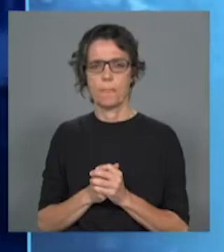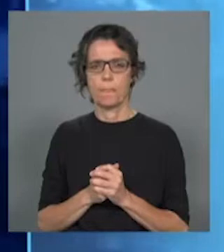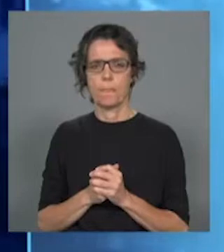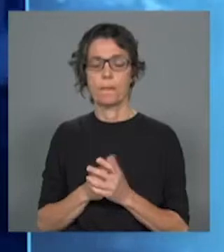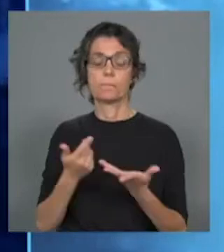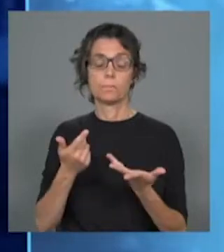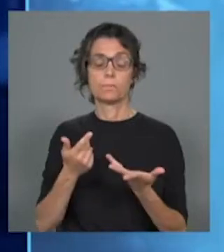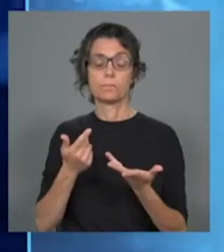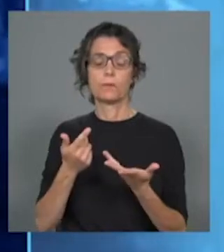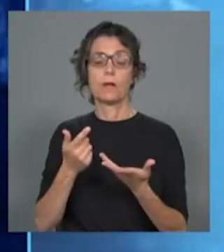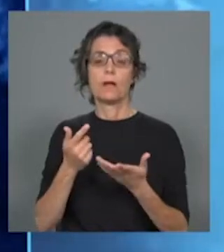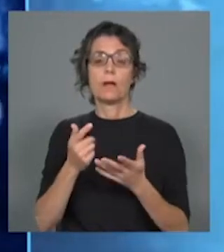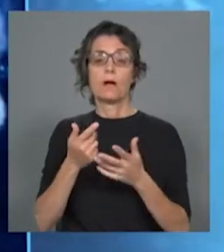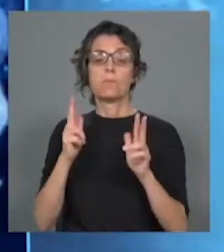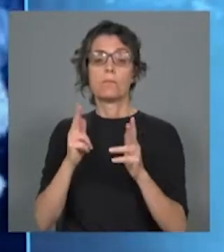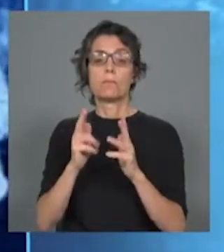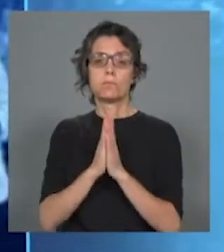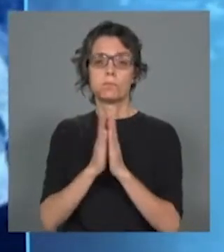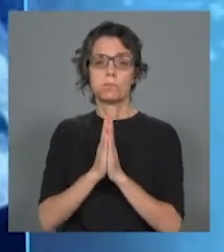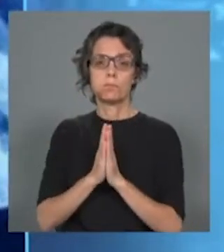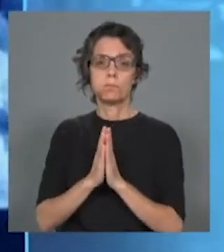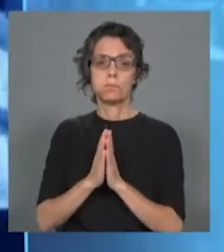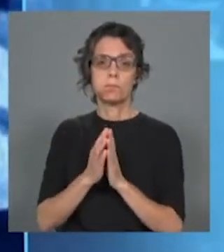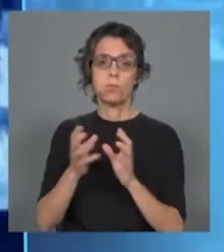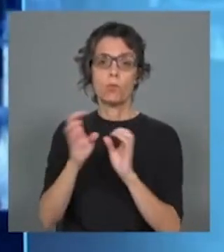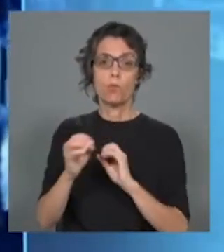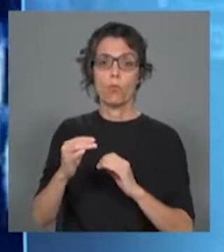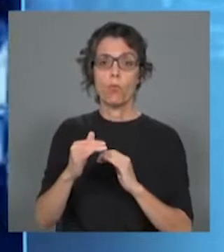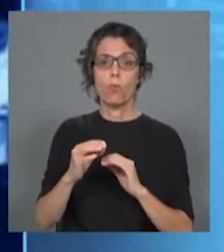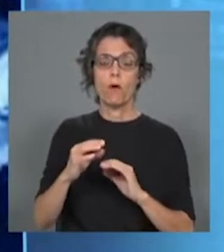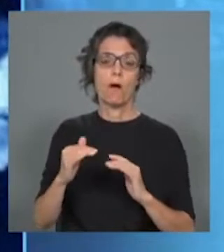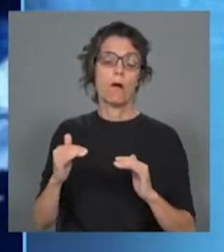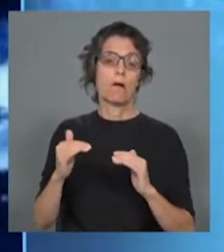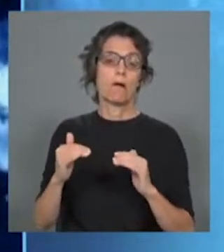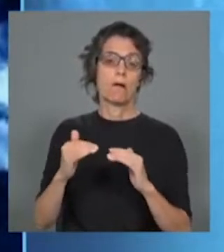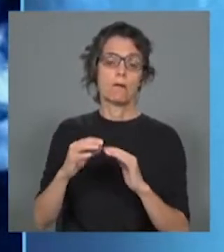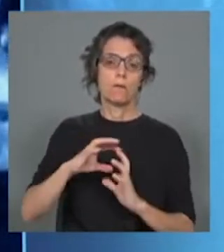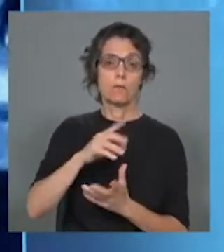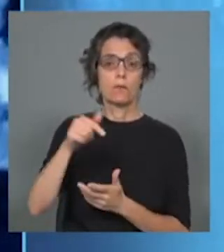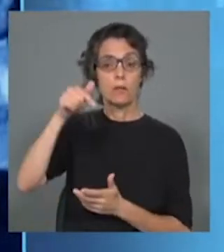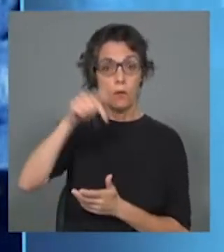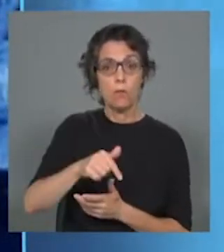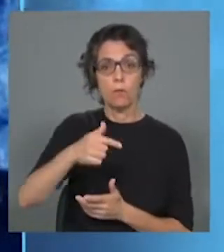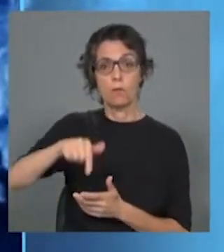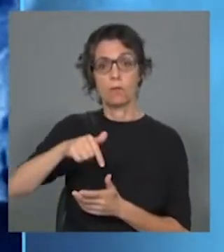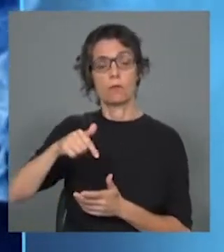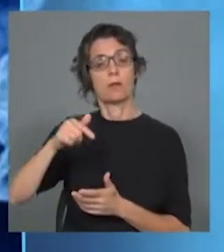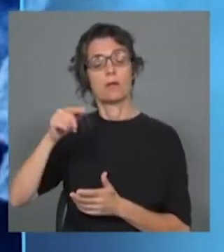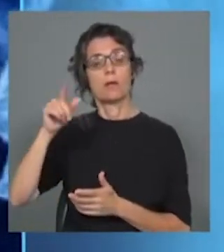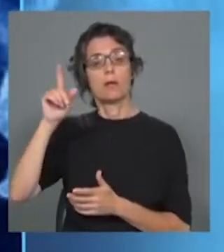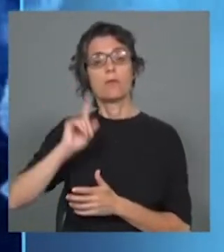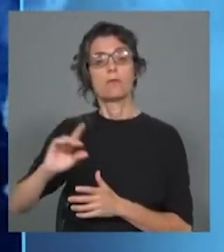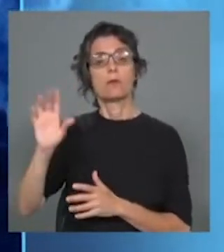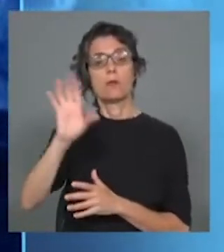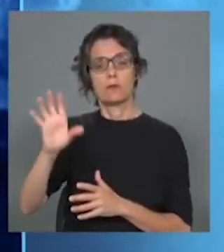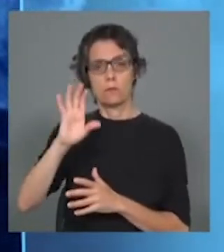A ausência da liberdade religiosa no mundo, no momento em que, entre nós, se assinala o Dia Nacional da Liberdade Religiosa e do